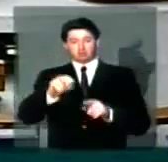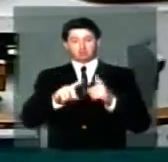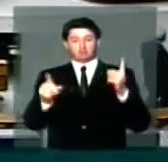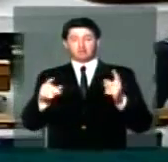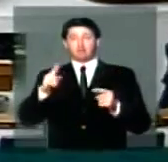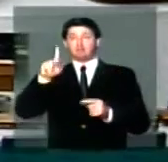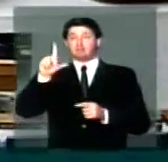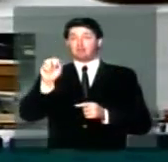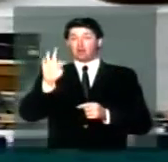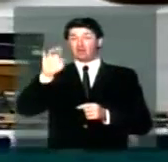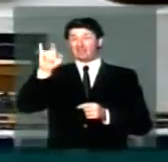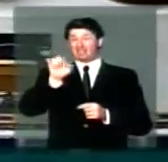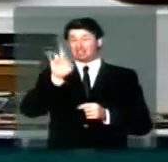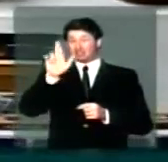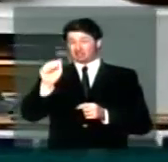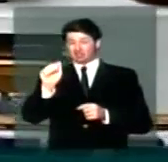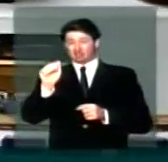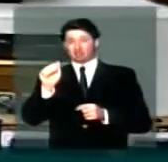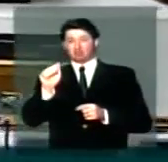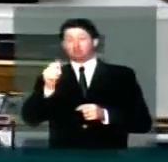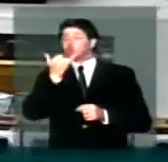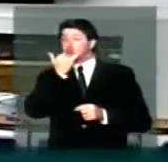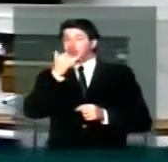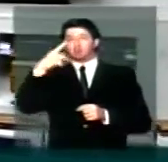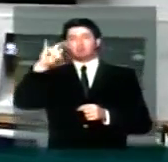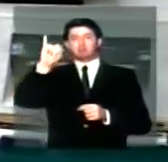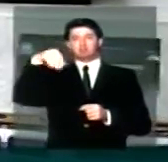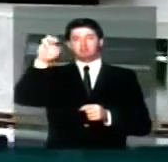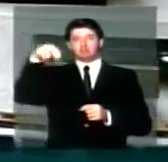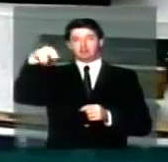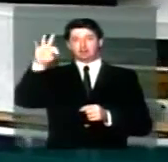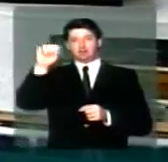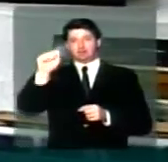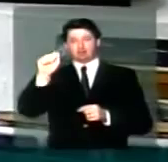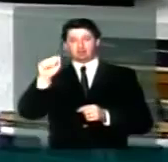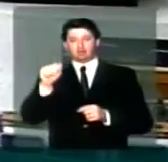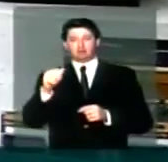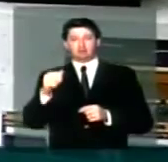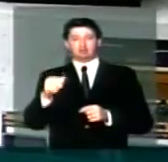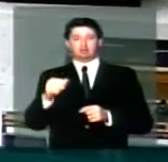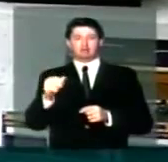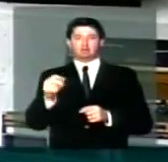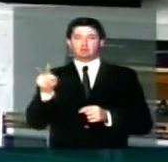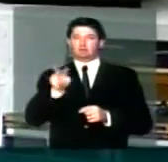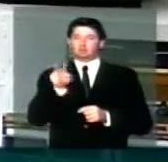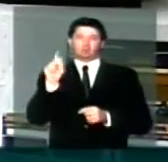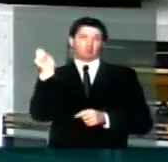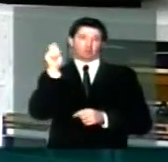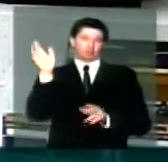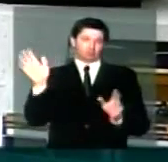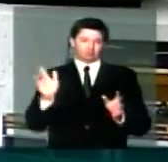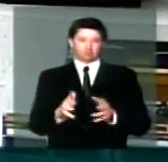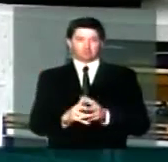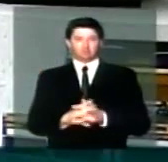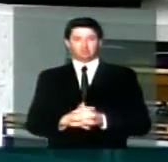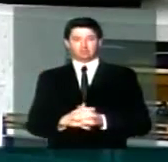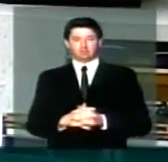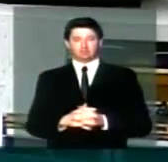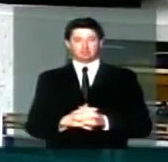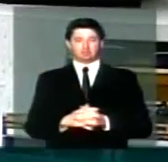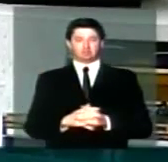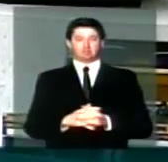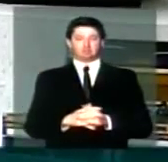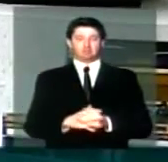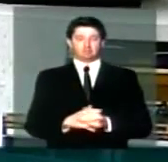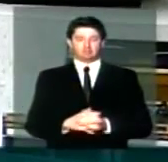advogado Paulo Teixeira. Paulo Pimenta. Os dois são amigos. Gaúcho, é. Os dois são amigos, Um né? é gaúcho